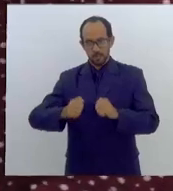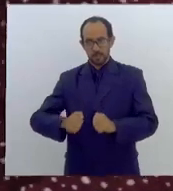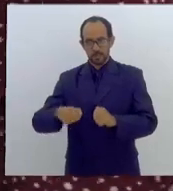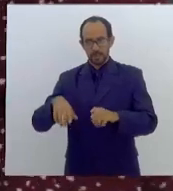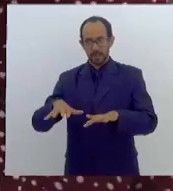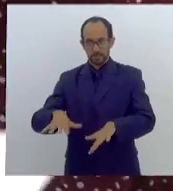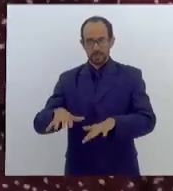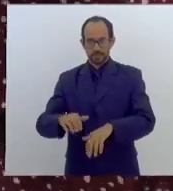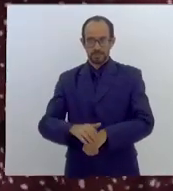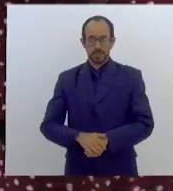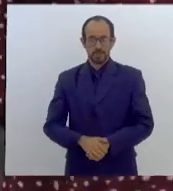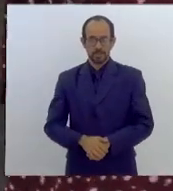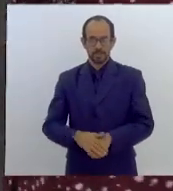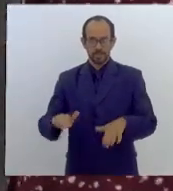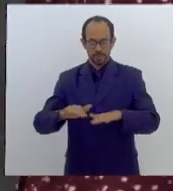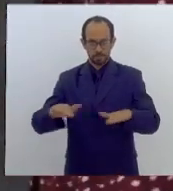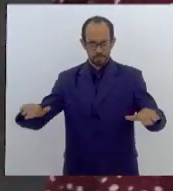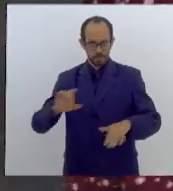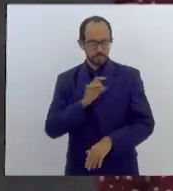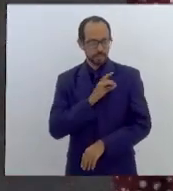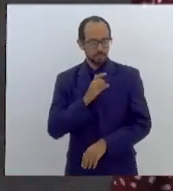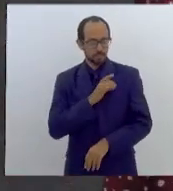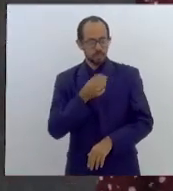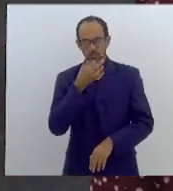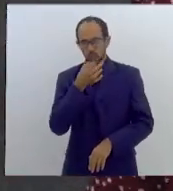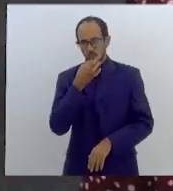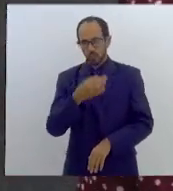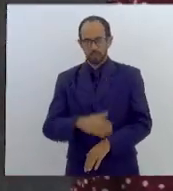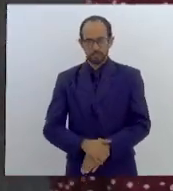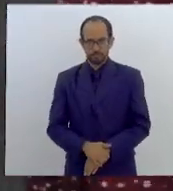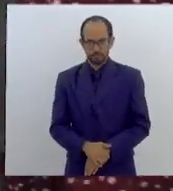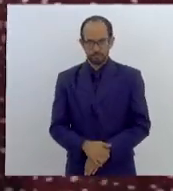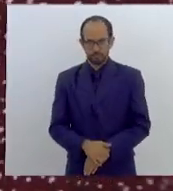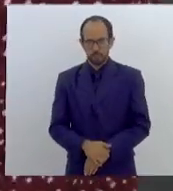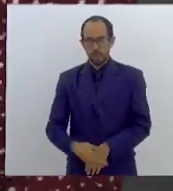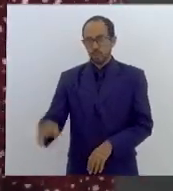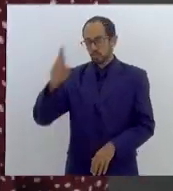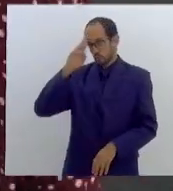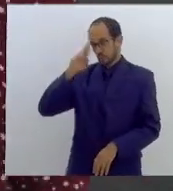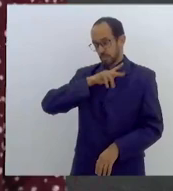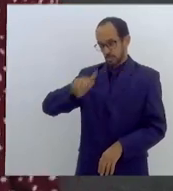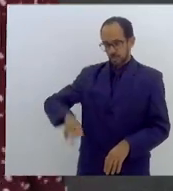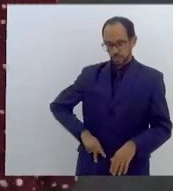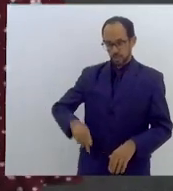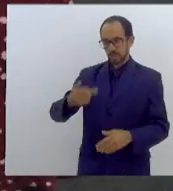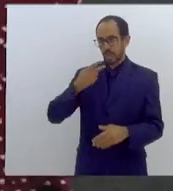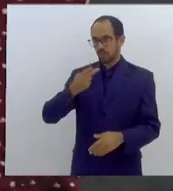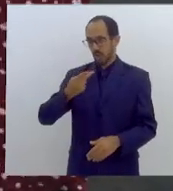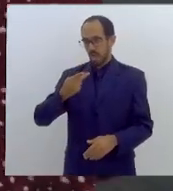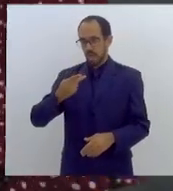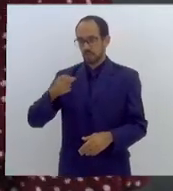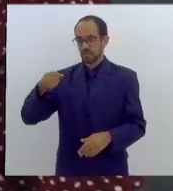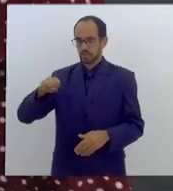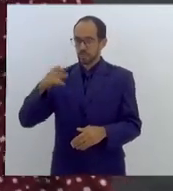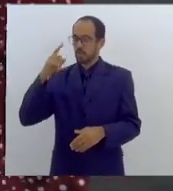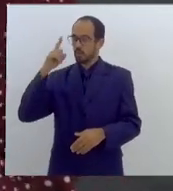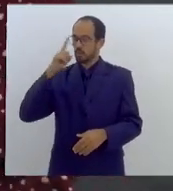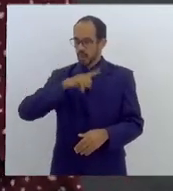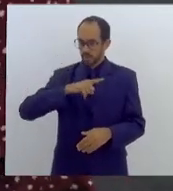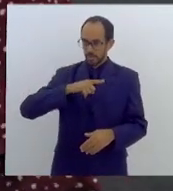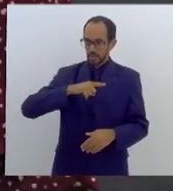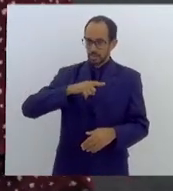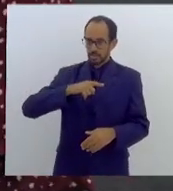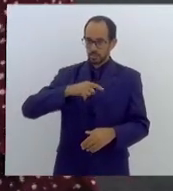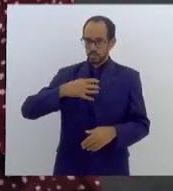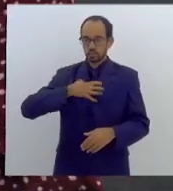O poder dessa mesa, o som tem até medo. Senhor presidente, eu quero dizer para o senhor, se eu errei na colocação, que se eu não tenho